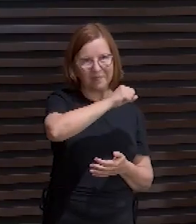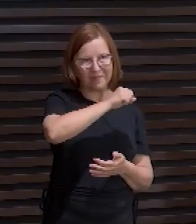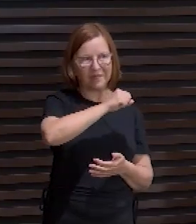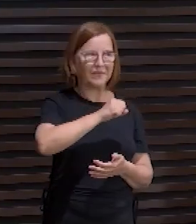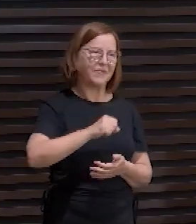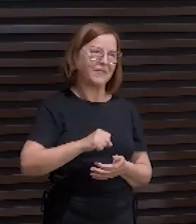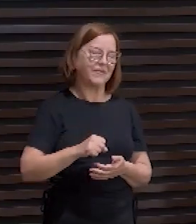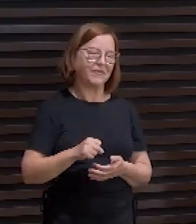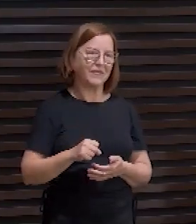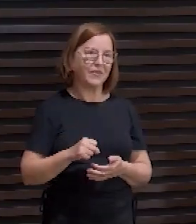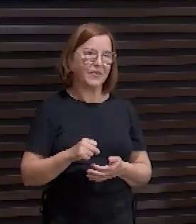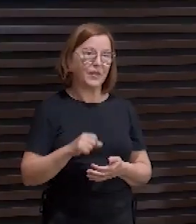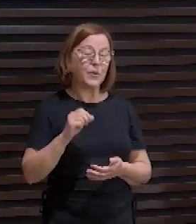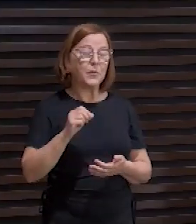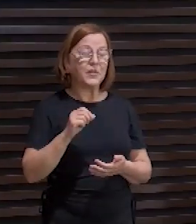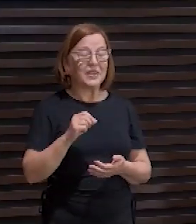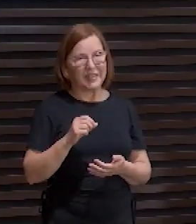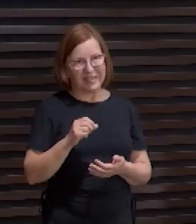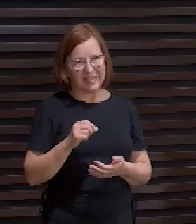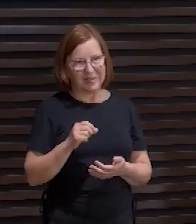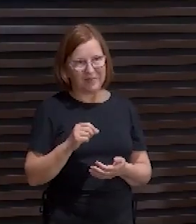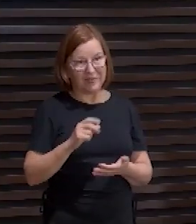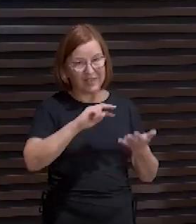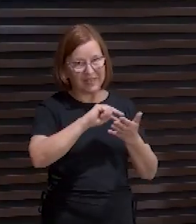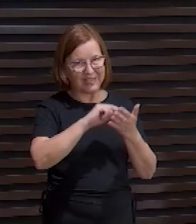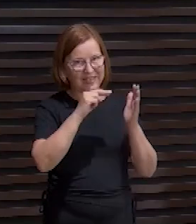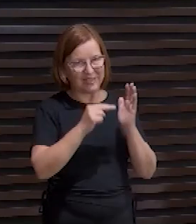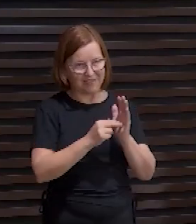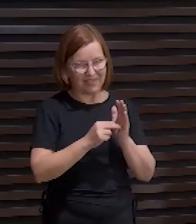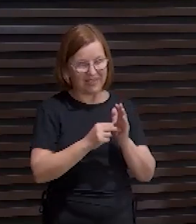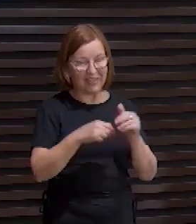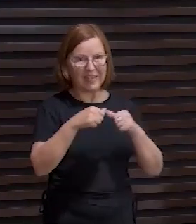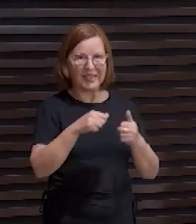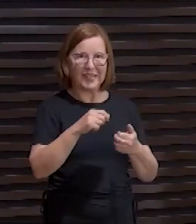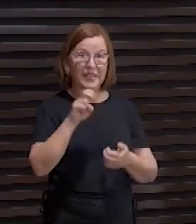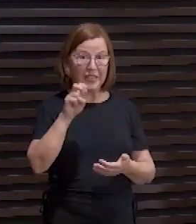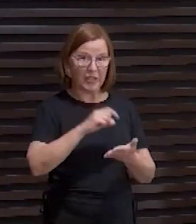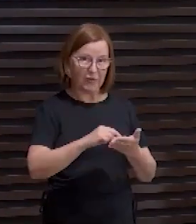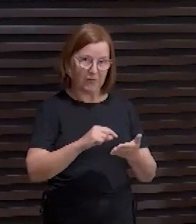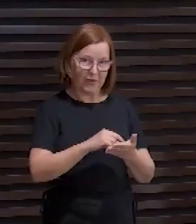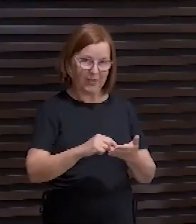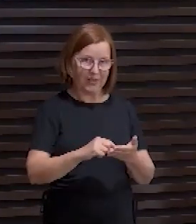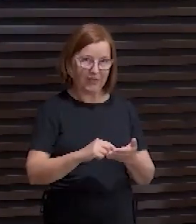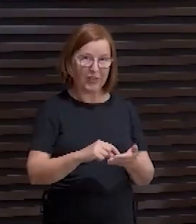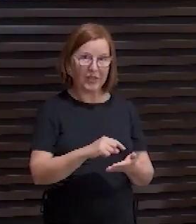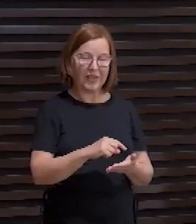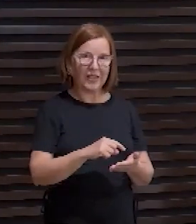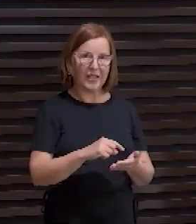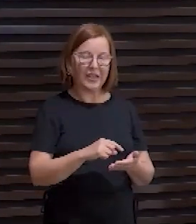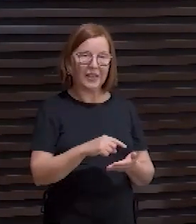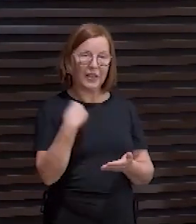está além da linha, nesses 5 versículos que estudaremos hoje. E João, então, no